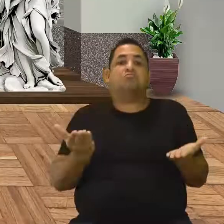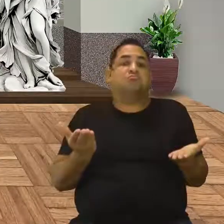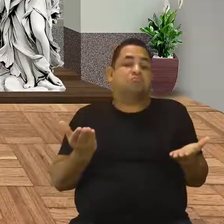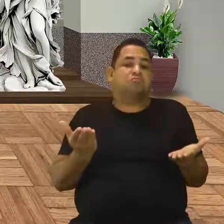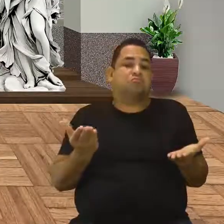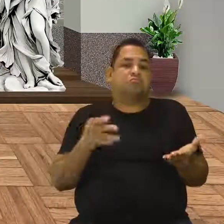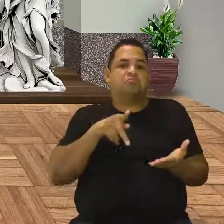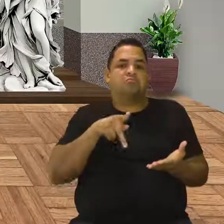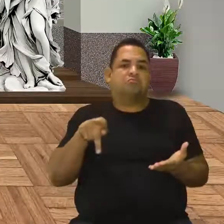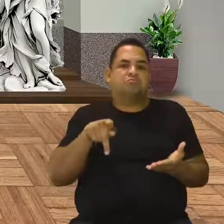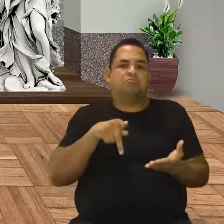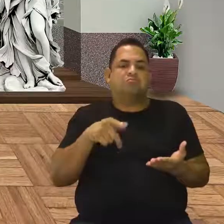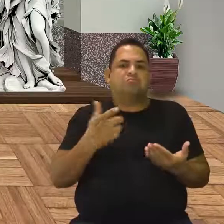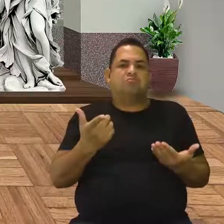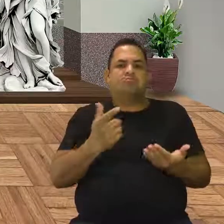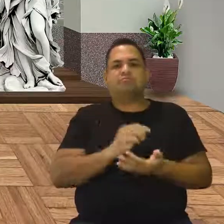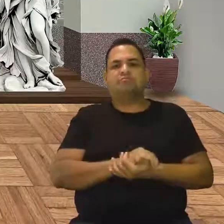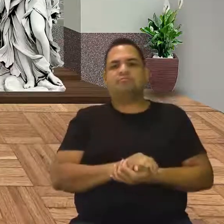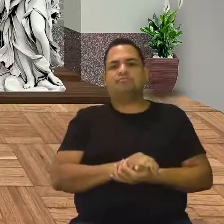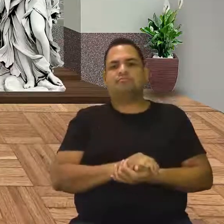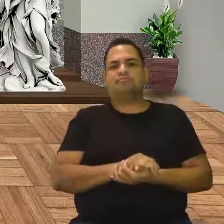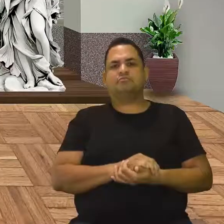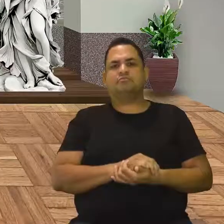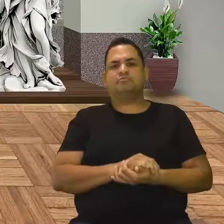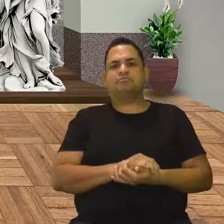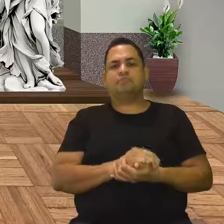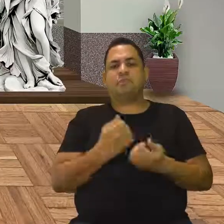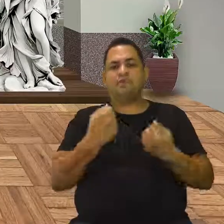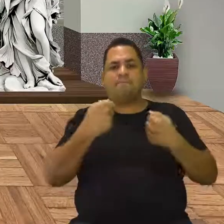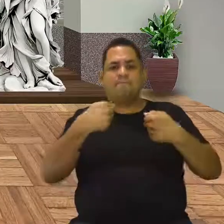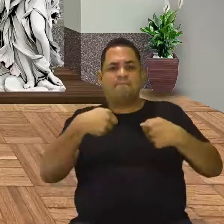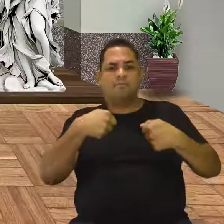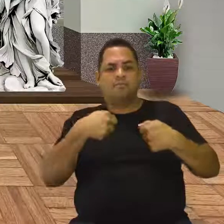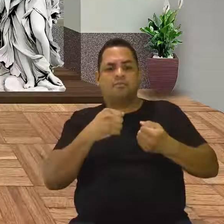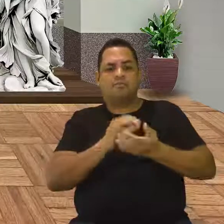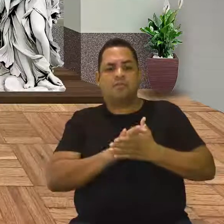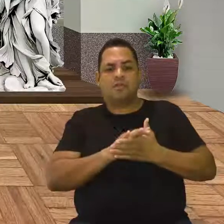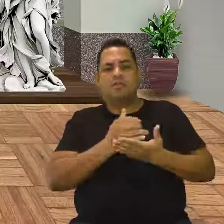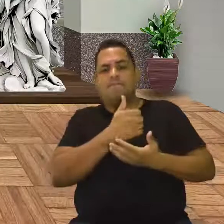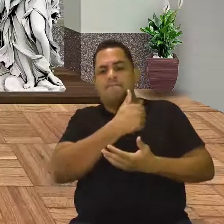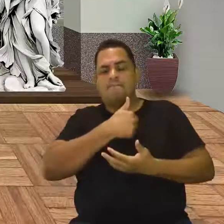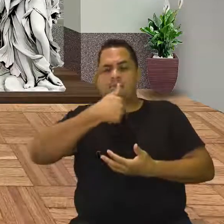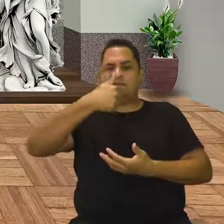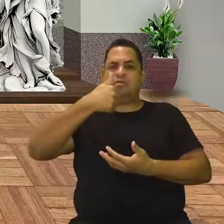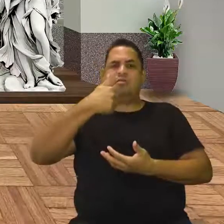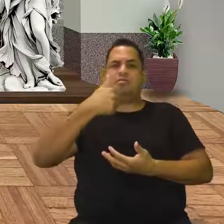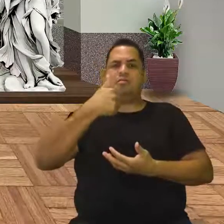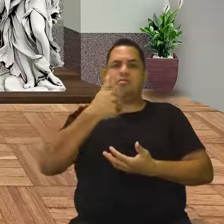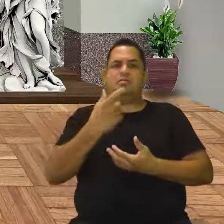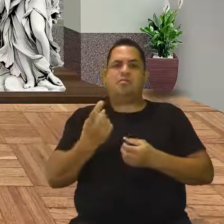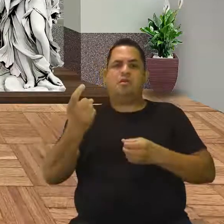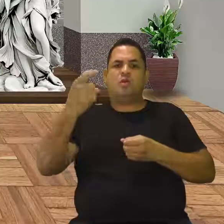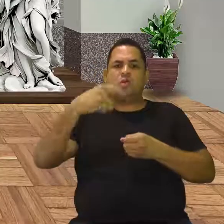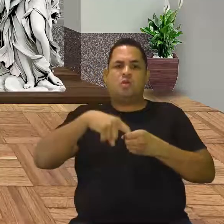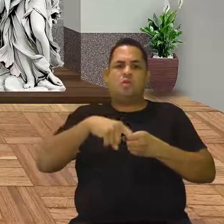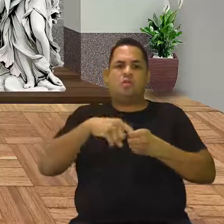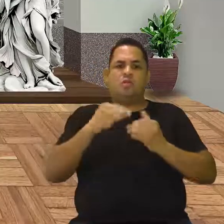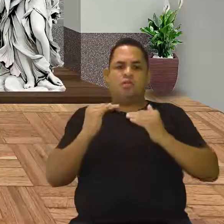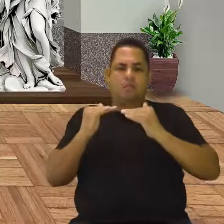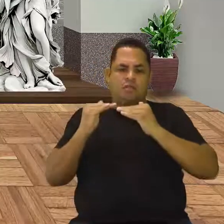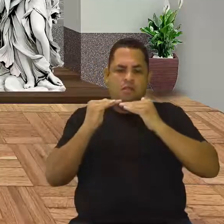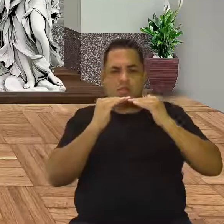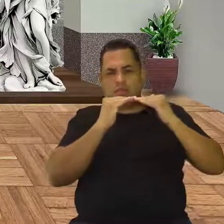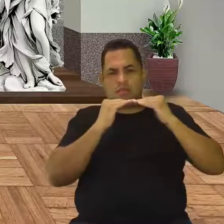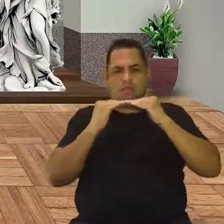professor? Pois é. Então, para poder refazer isso, voltar à estabilidade